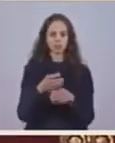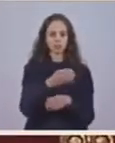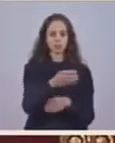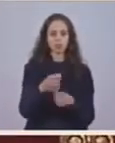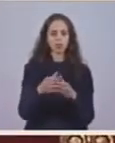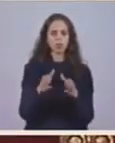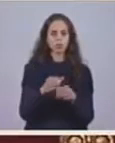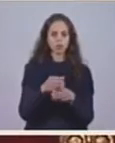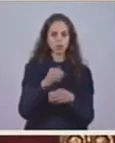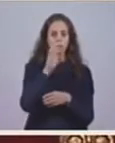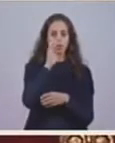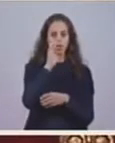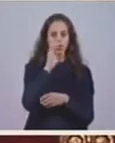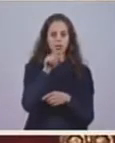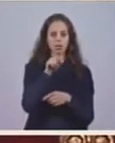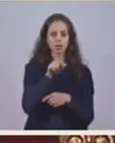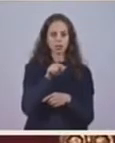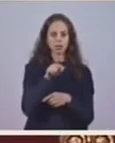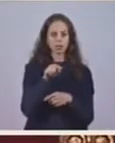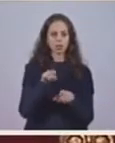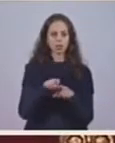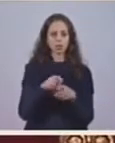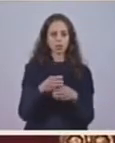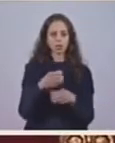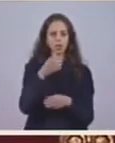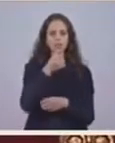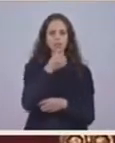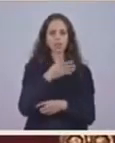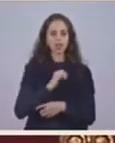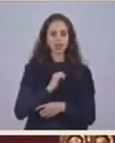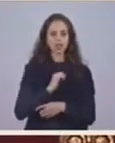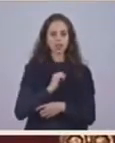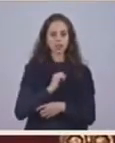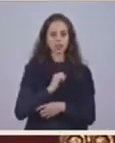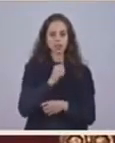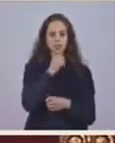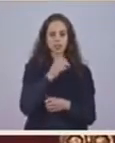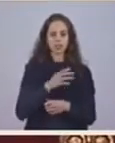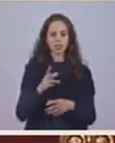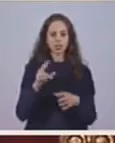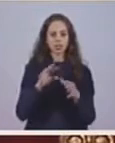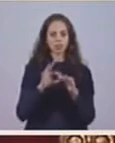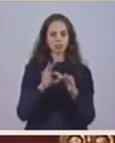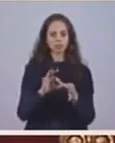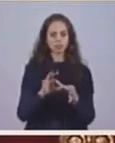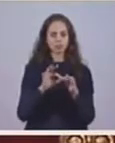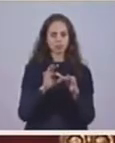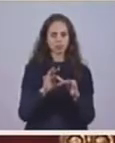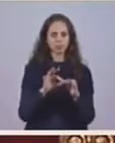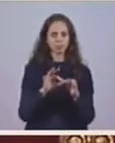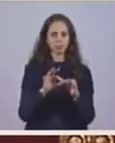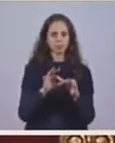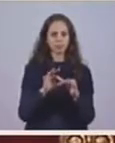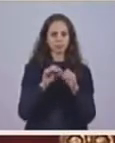tomai todos e bebei. Este é o cálice do meu sangue, o sangue da nova e eterna